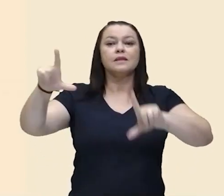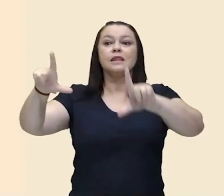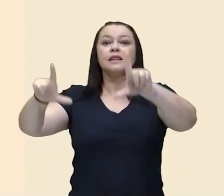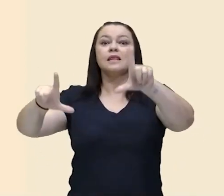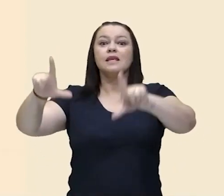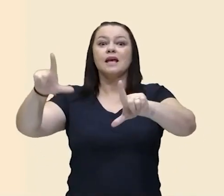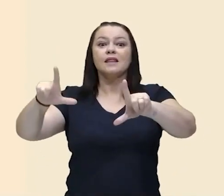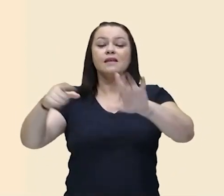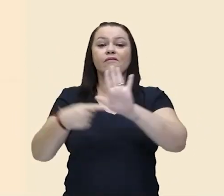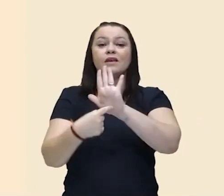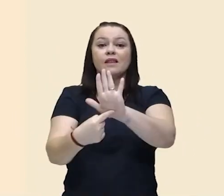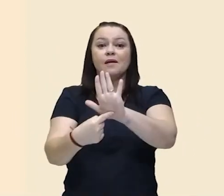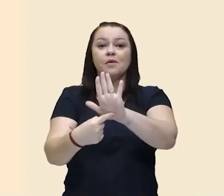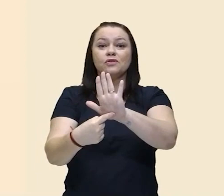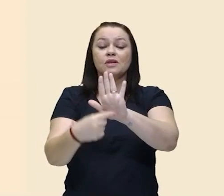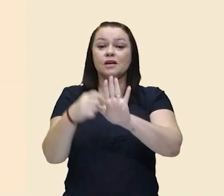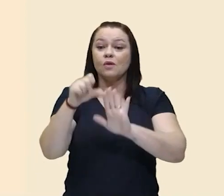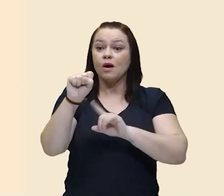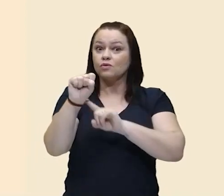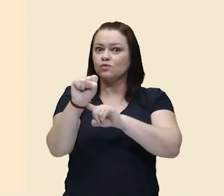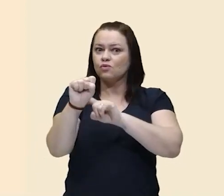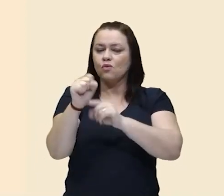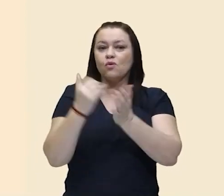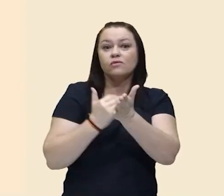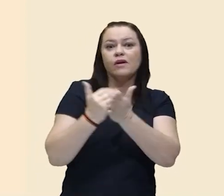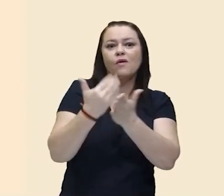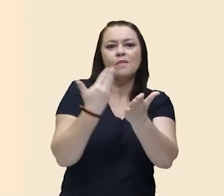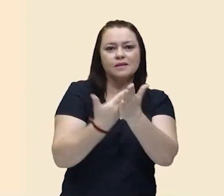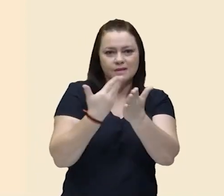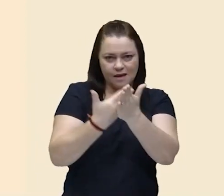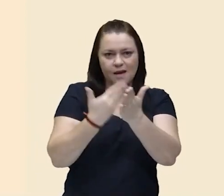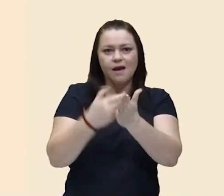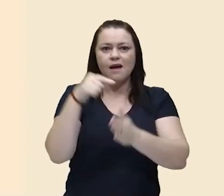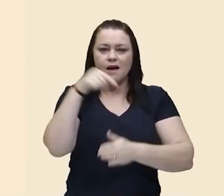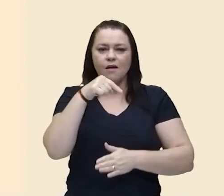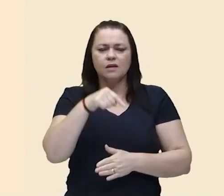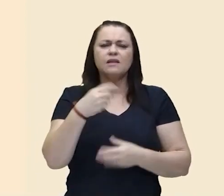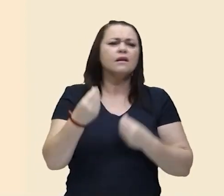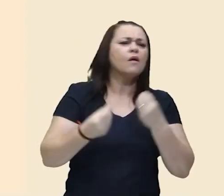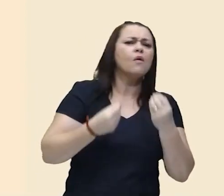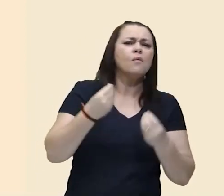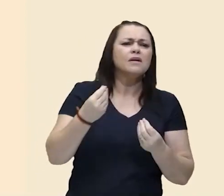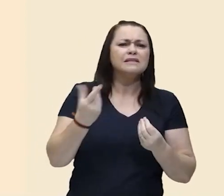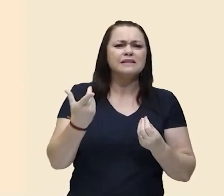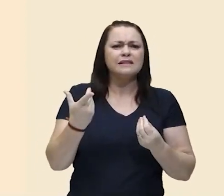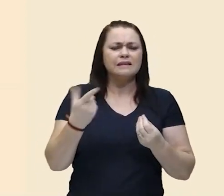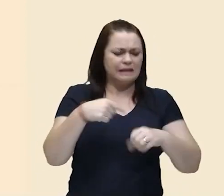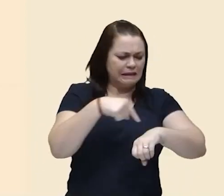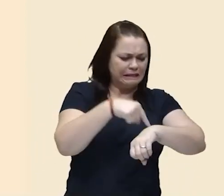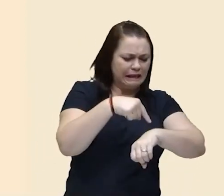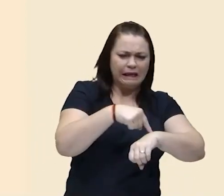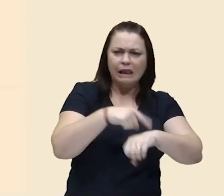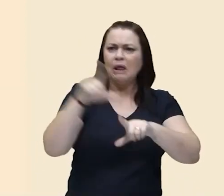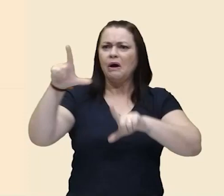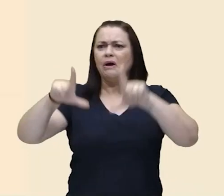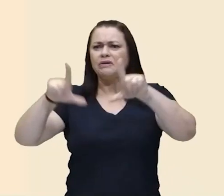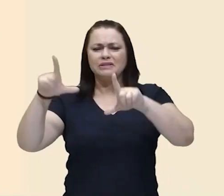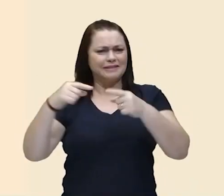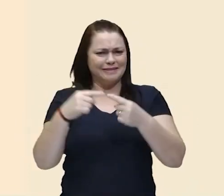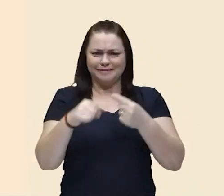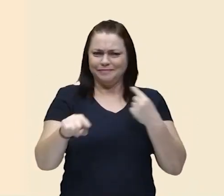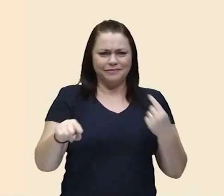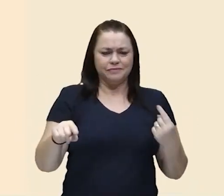está indicando o quê? Que ele vai ter uma aula às 8. Como assim, professor? E o que tem a ver a TV com o